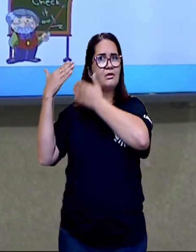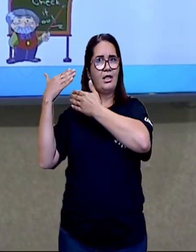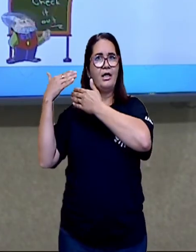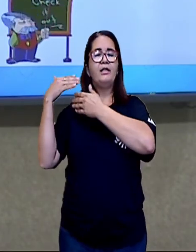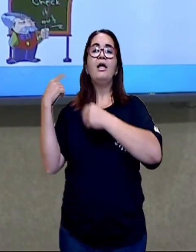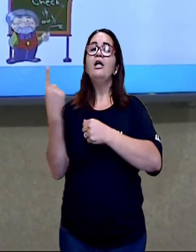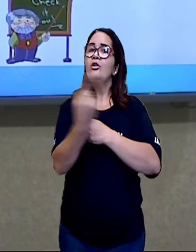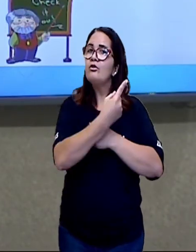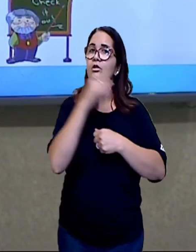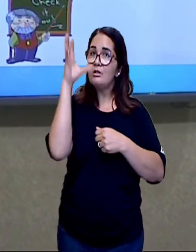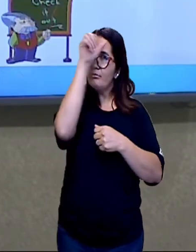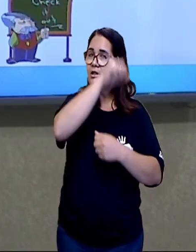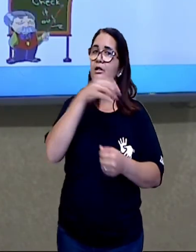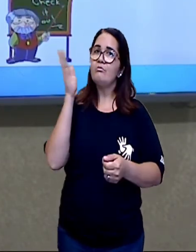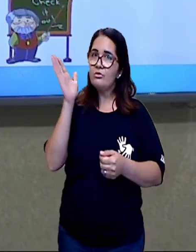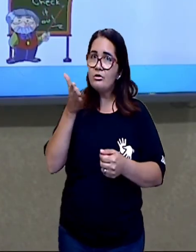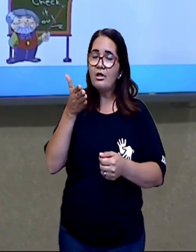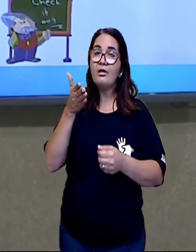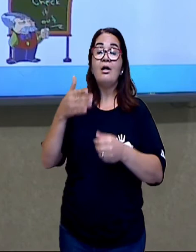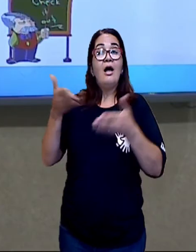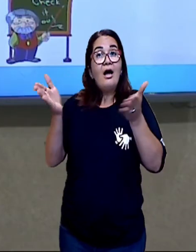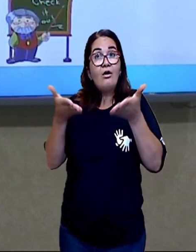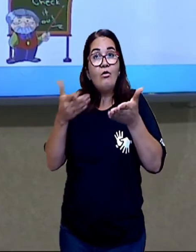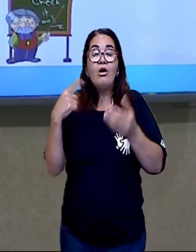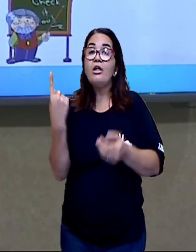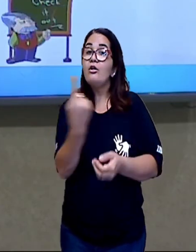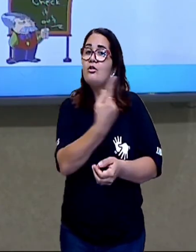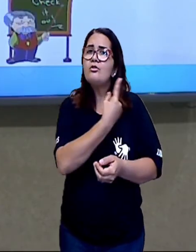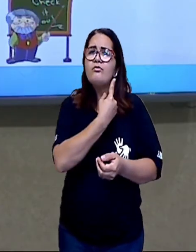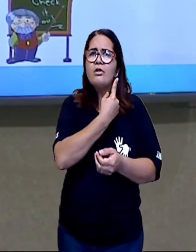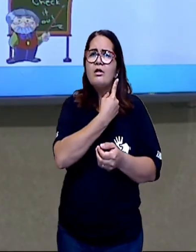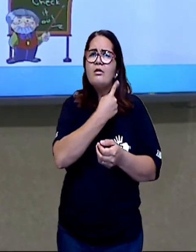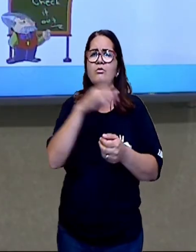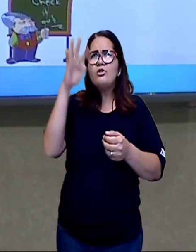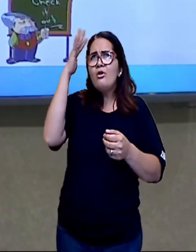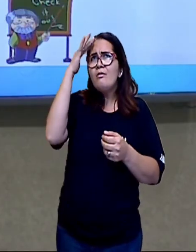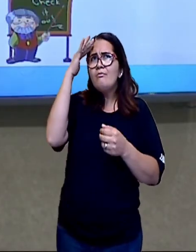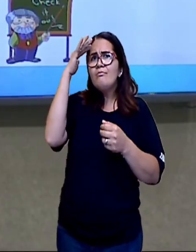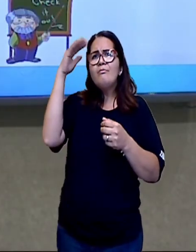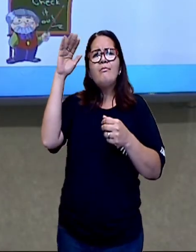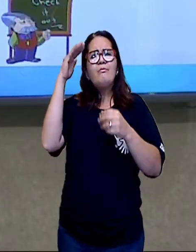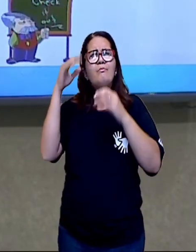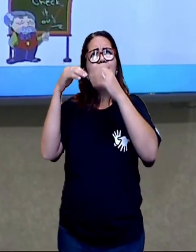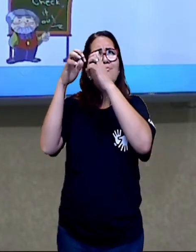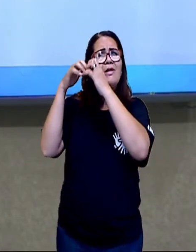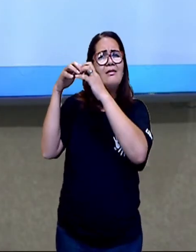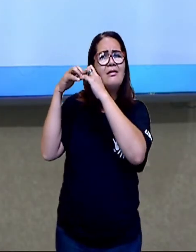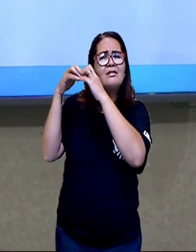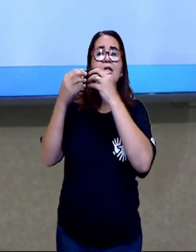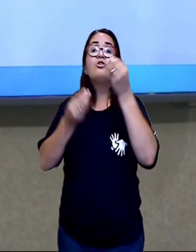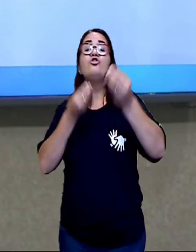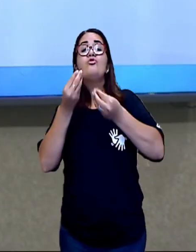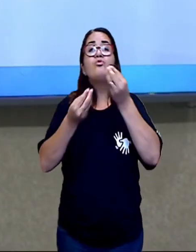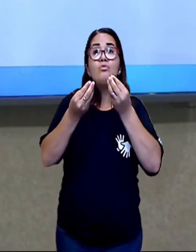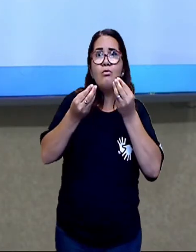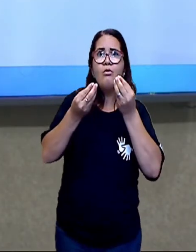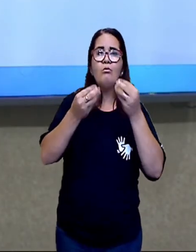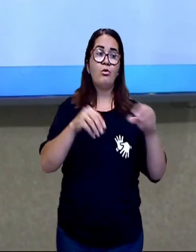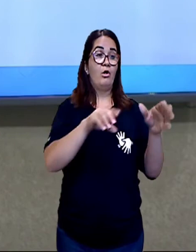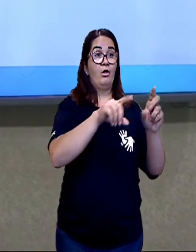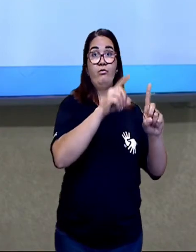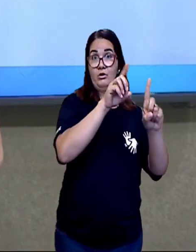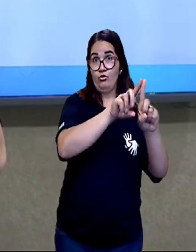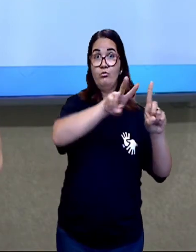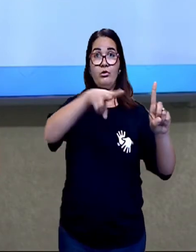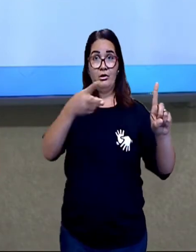e dos submúltiplos. Então vamos analisar aqui como é que nós fazemos essa conversão de uma unidade para a outra.